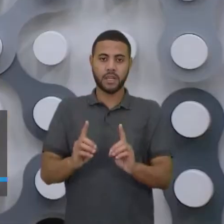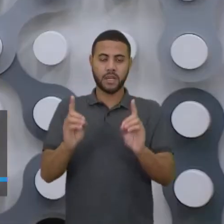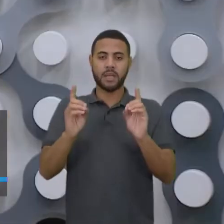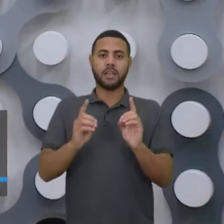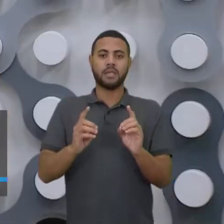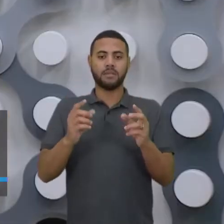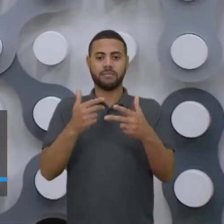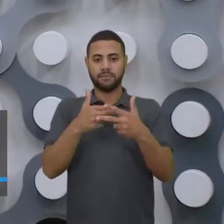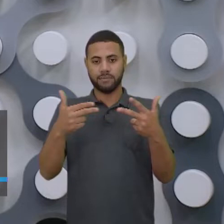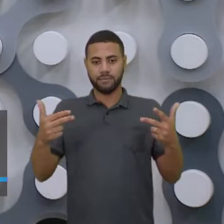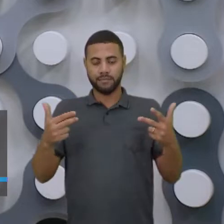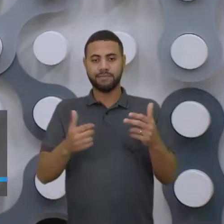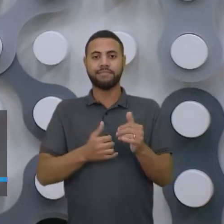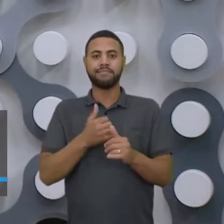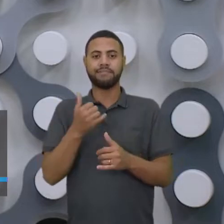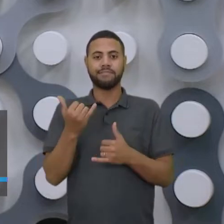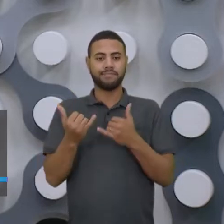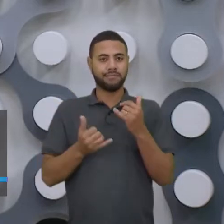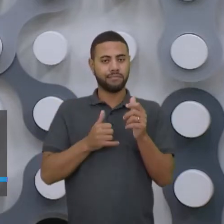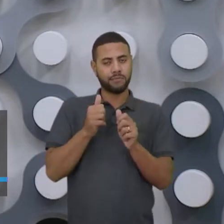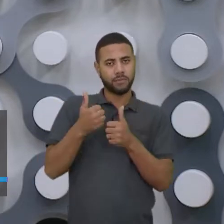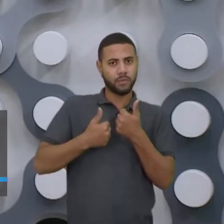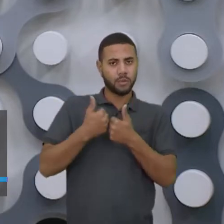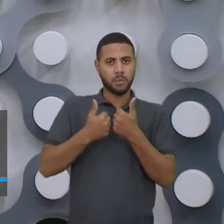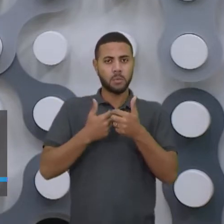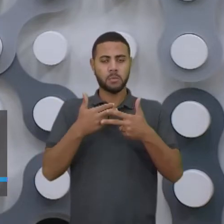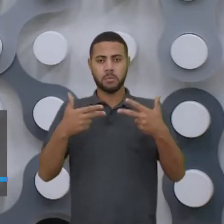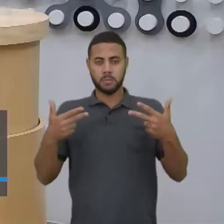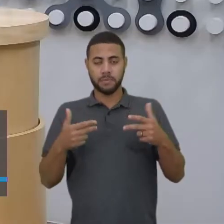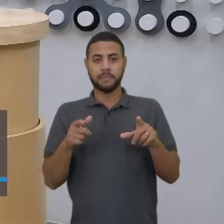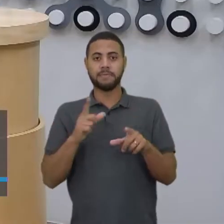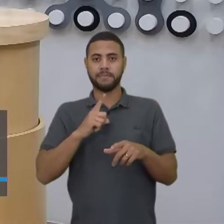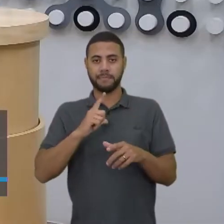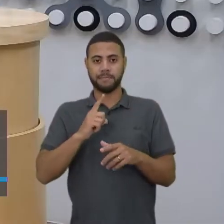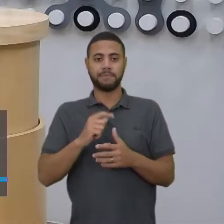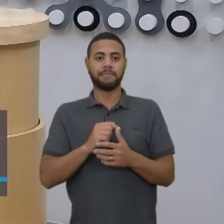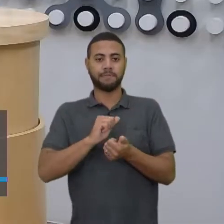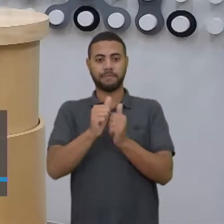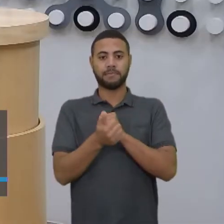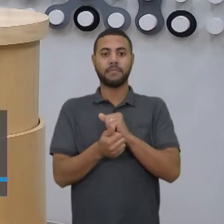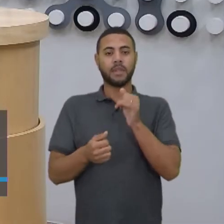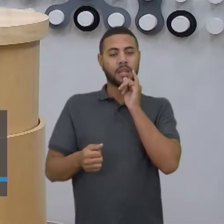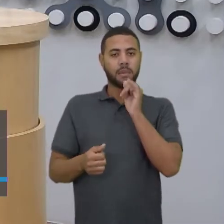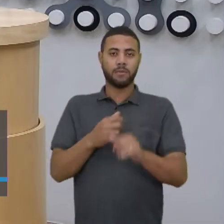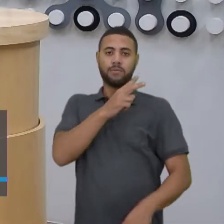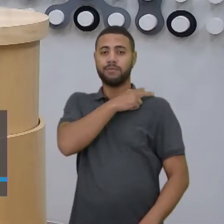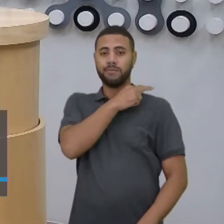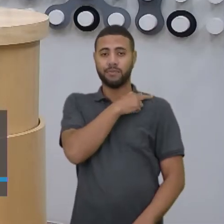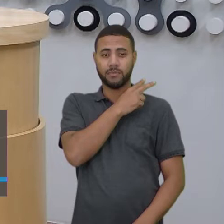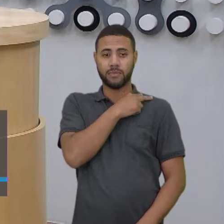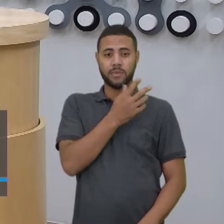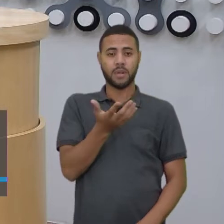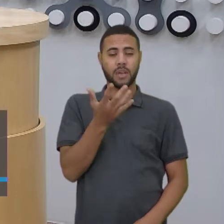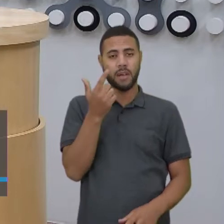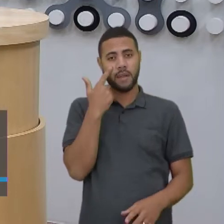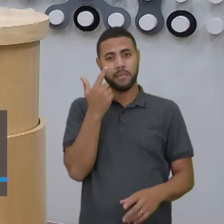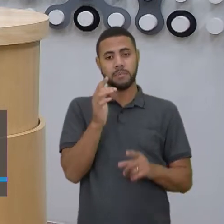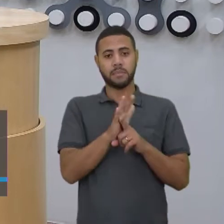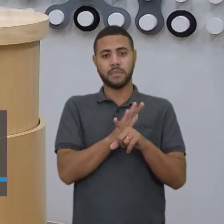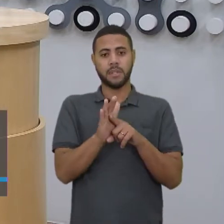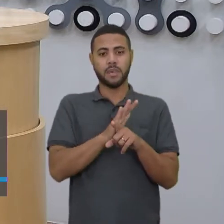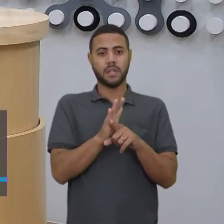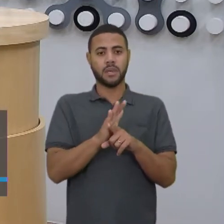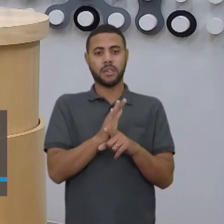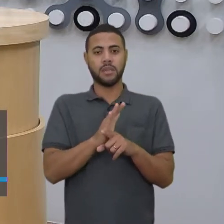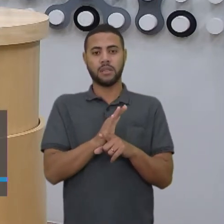vê as Paralimpíadas, o esporte paralímpico. Professor, eu sou um estudante lá da 2ª série do ensino médio, estou para investigar isso. Olha,